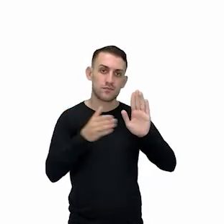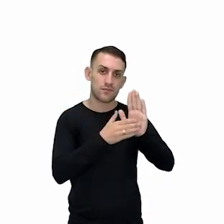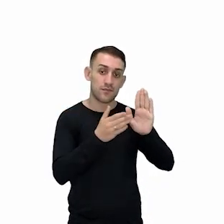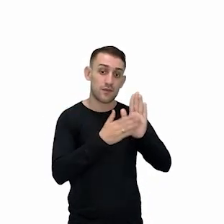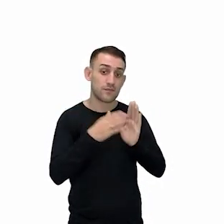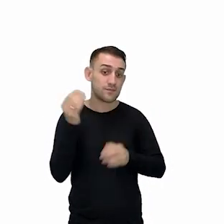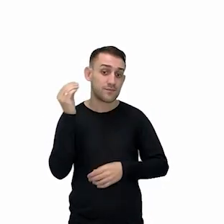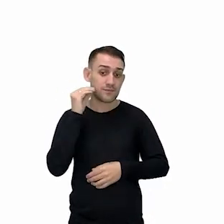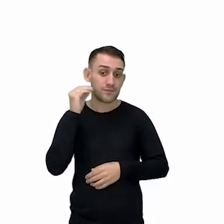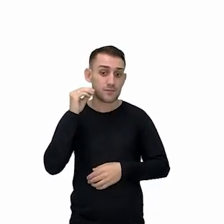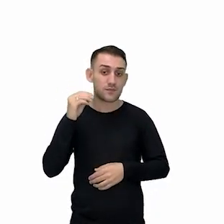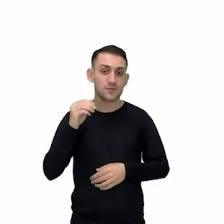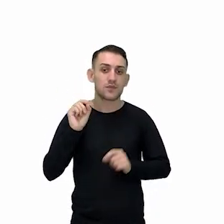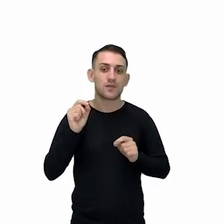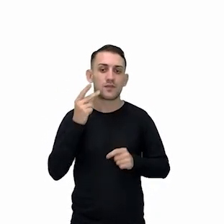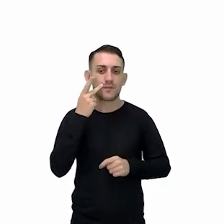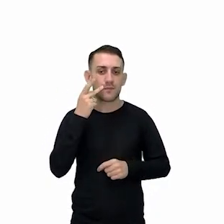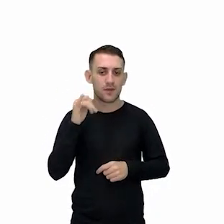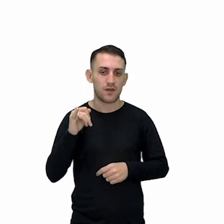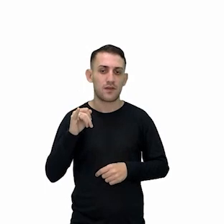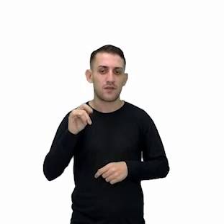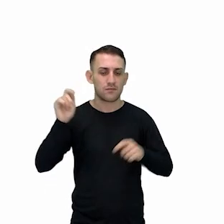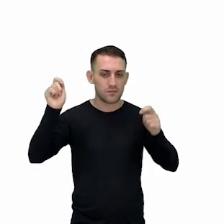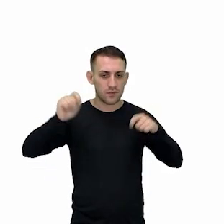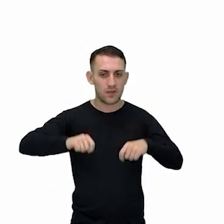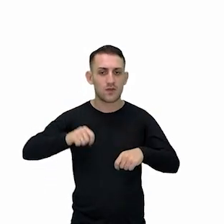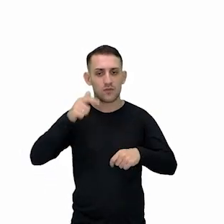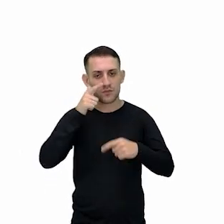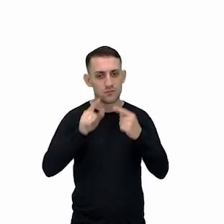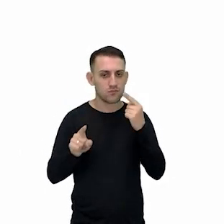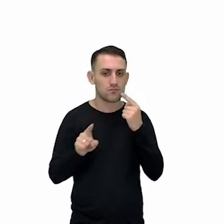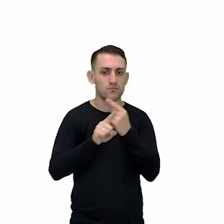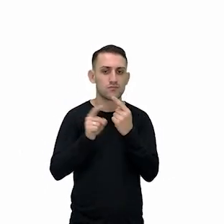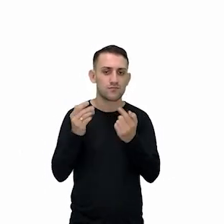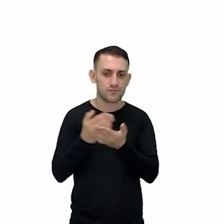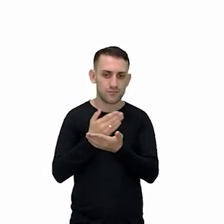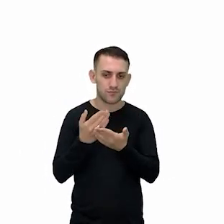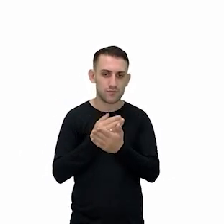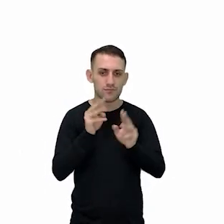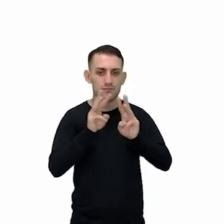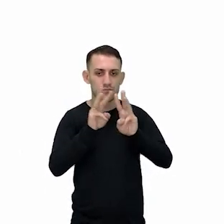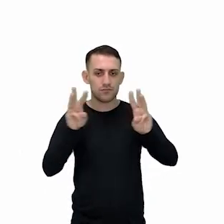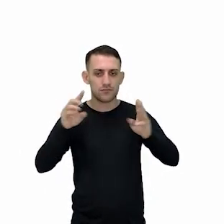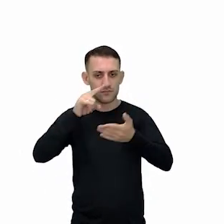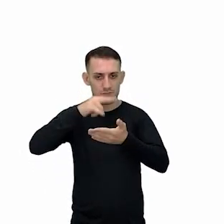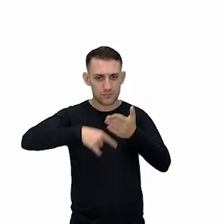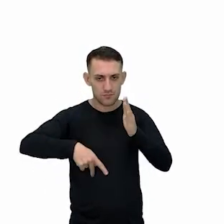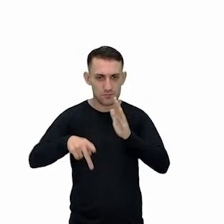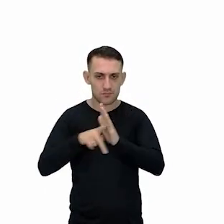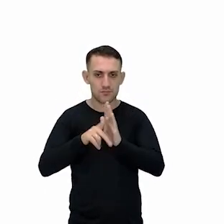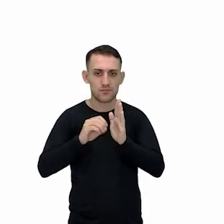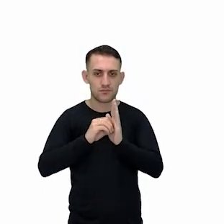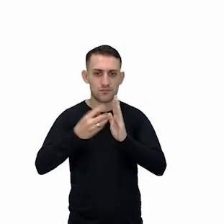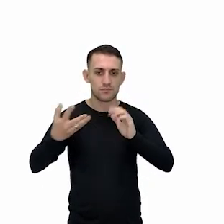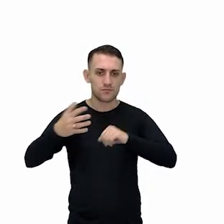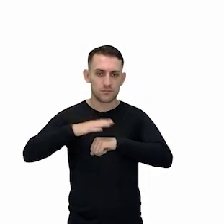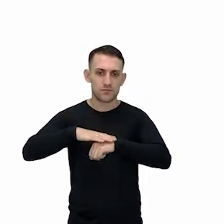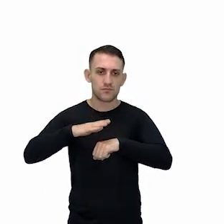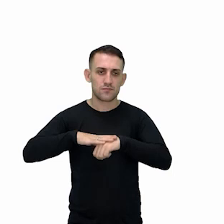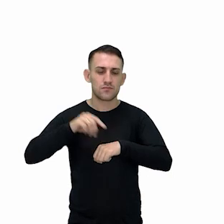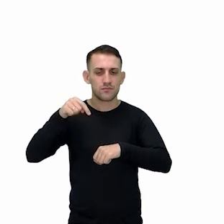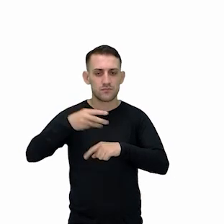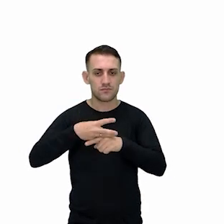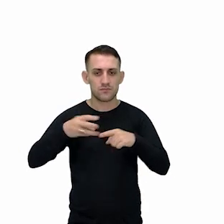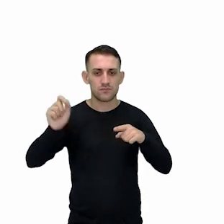teste de paternidade, né? Então, é possível encontrar esse caderno no site do documento curricular do Currículo em Ação, sai da IFAP,